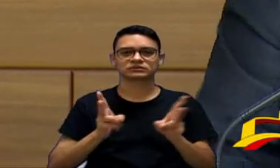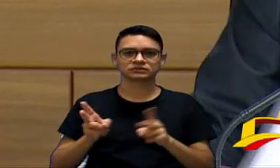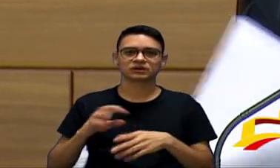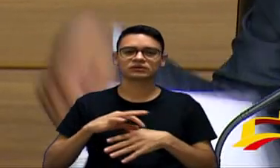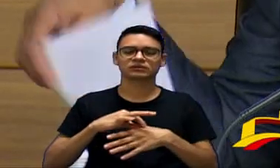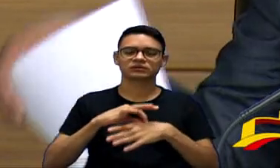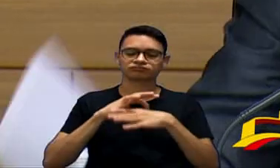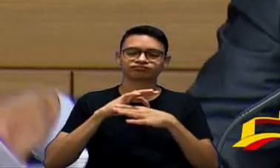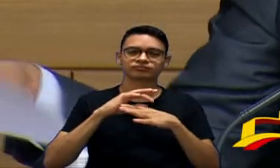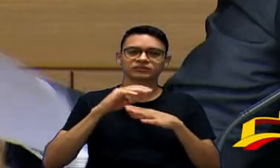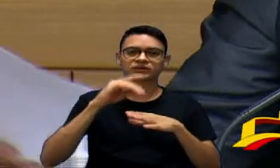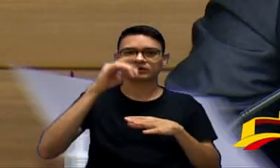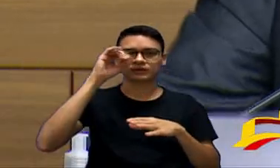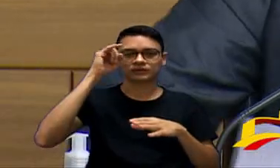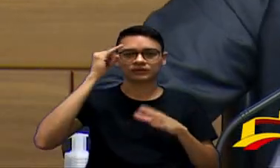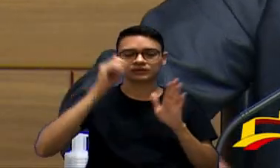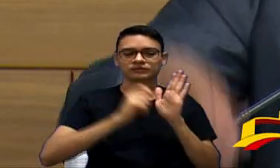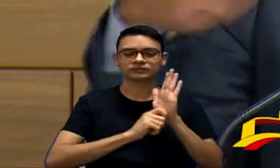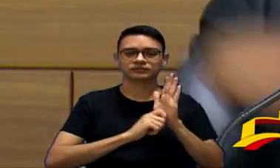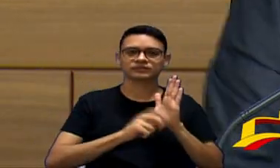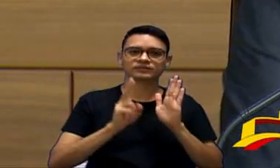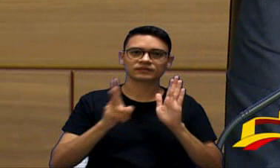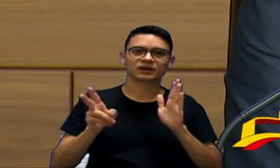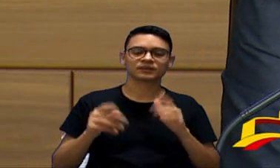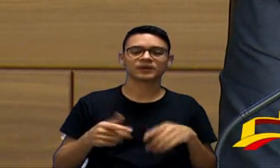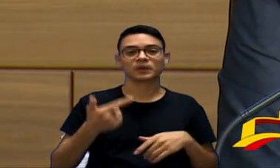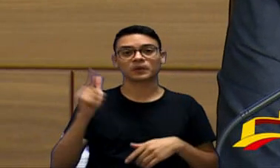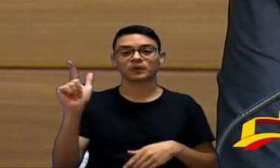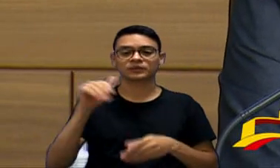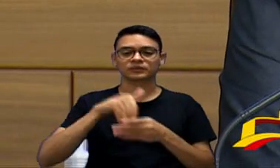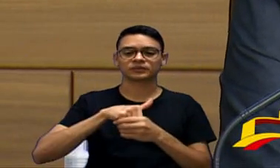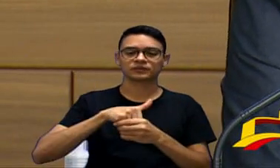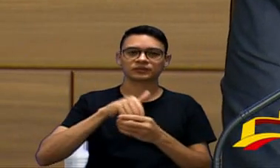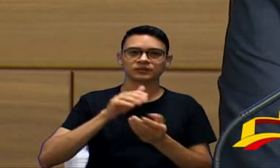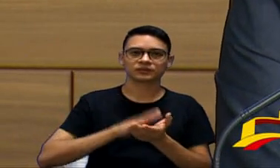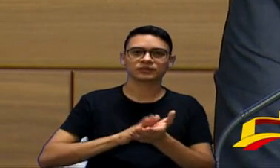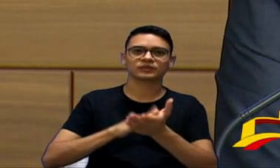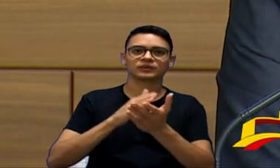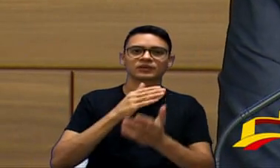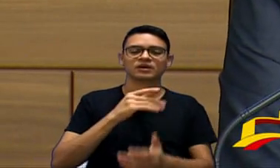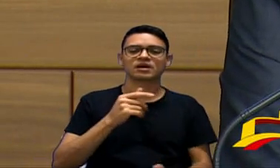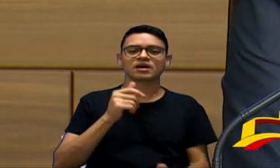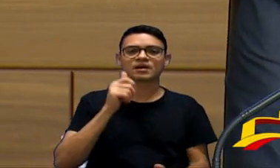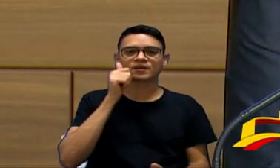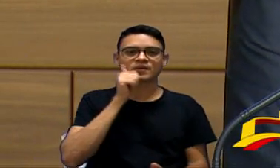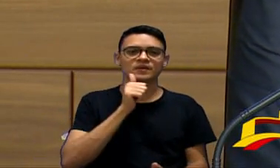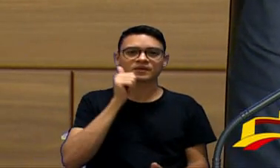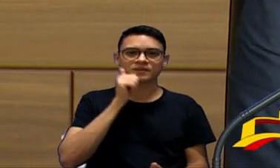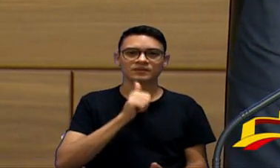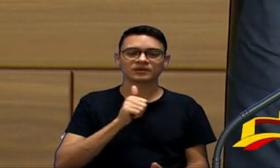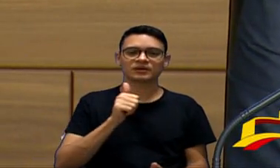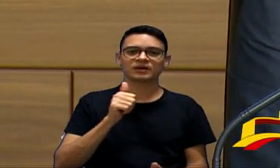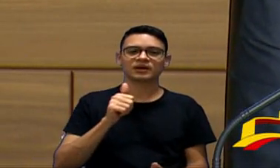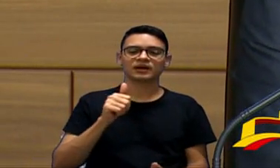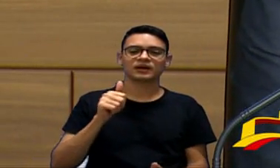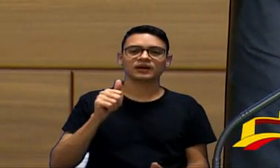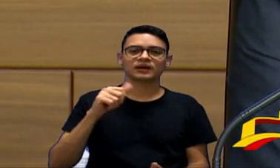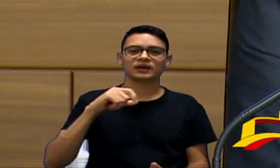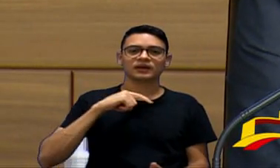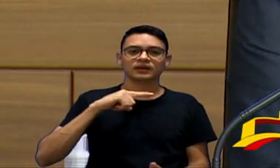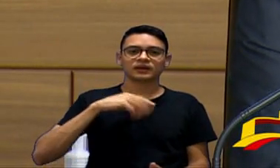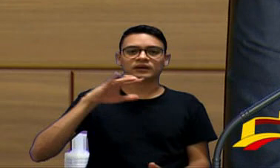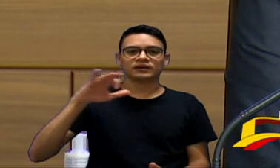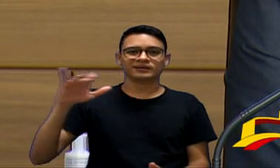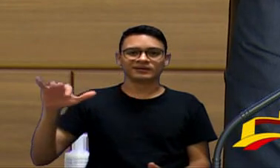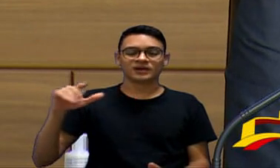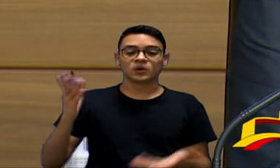Donizete. Também voto de congratulações à amiga Nair Iassu pela passagem da sua data natalícia, comemorada